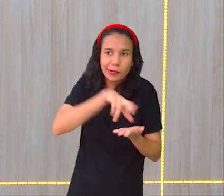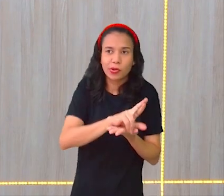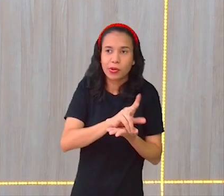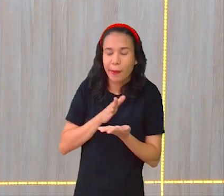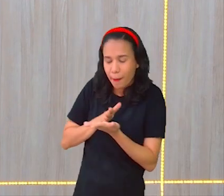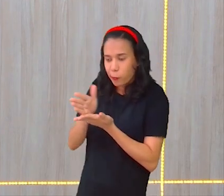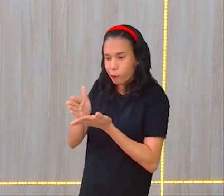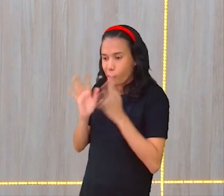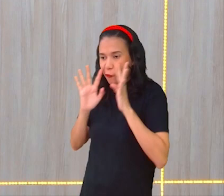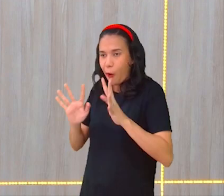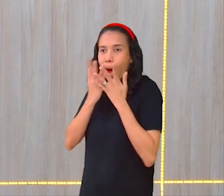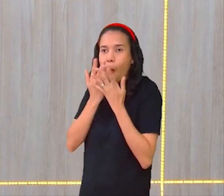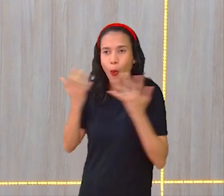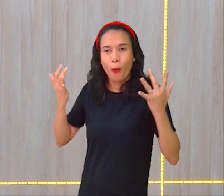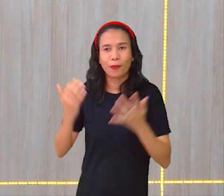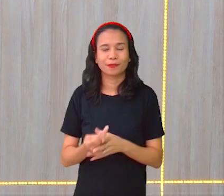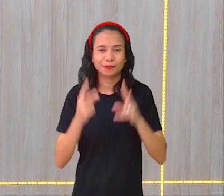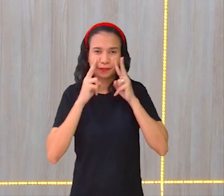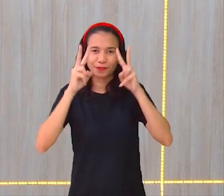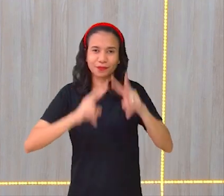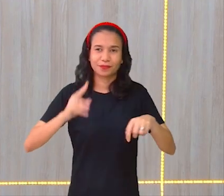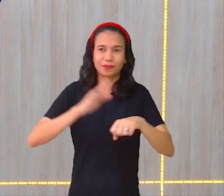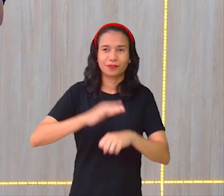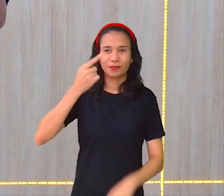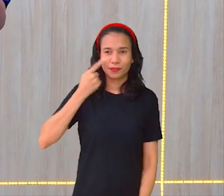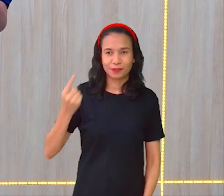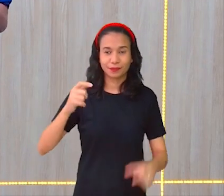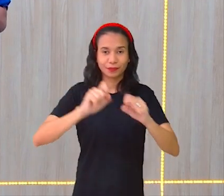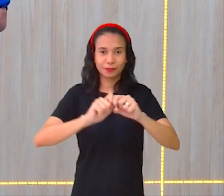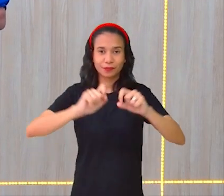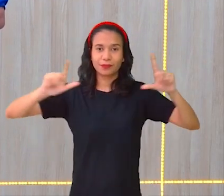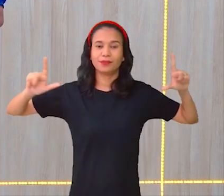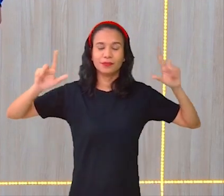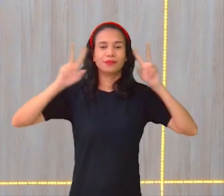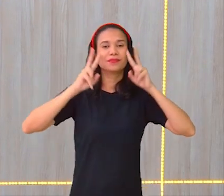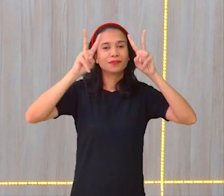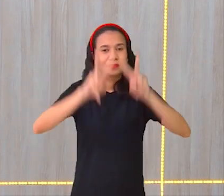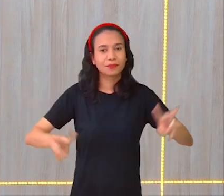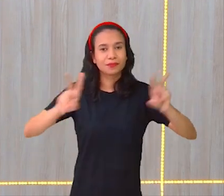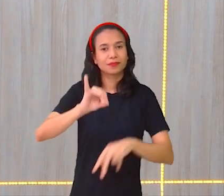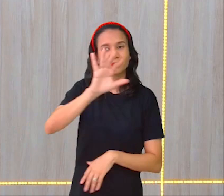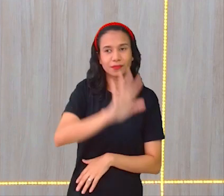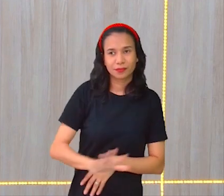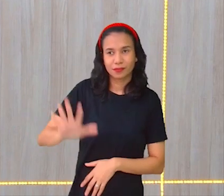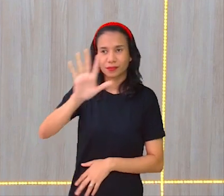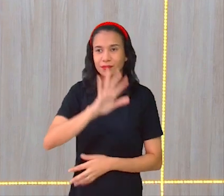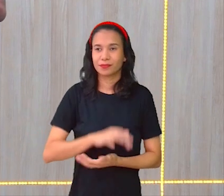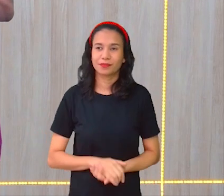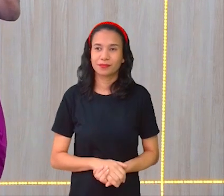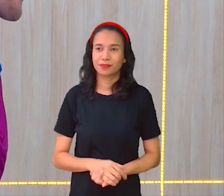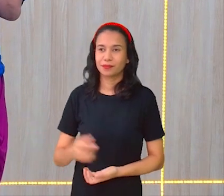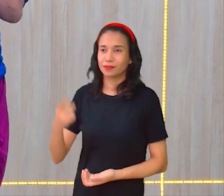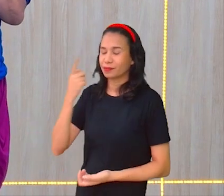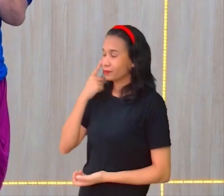obra religiosa. Vamos ver mais um pouquinho? Aí eu queria que ficasse em tela essa imagem, se desse para a gente colocar.